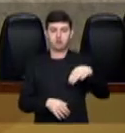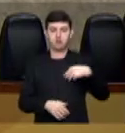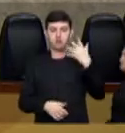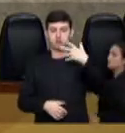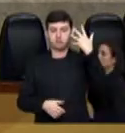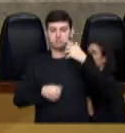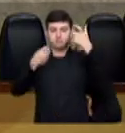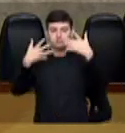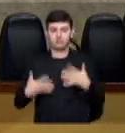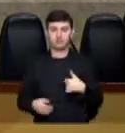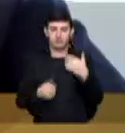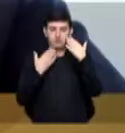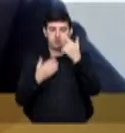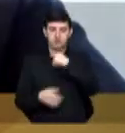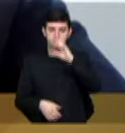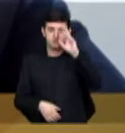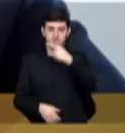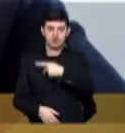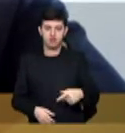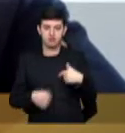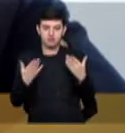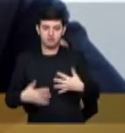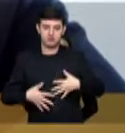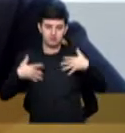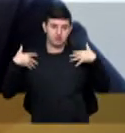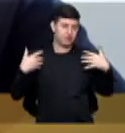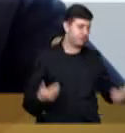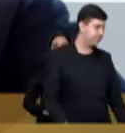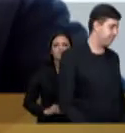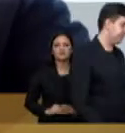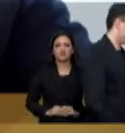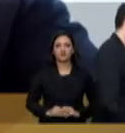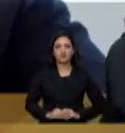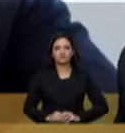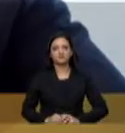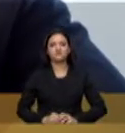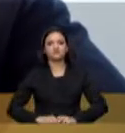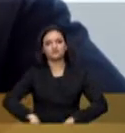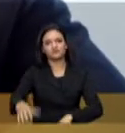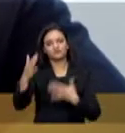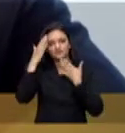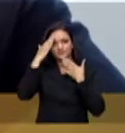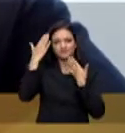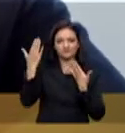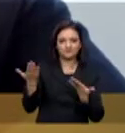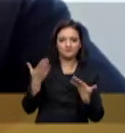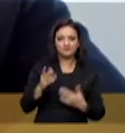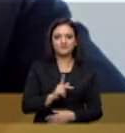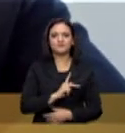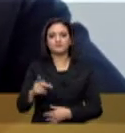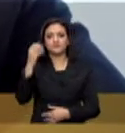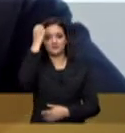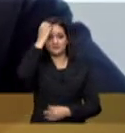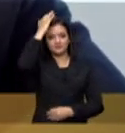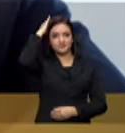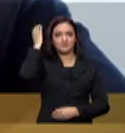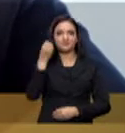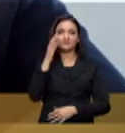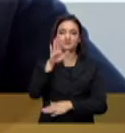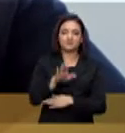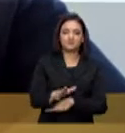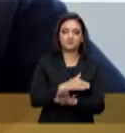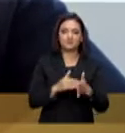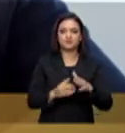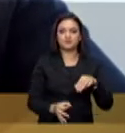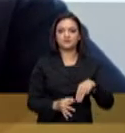Muito obrigado, senhor presidente, sua excelência, ministro Luiz Fux. Muito boa tarde, senhores ministros, é uma honra estar aqui. Muito boa tarde, senhor